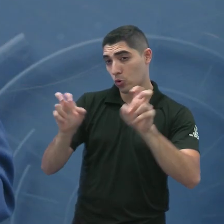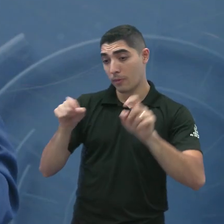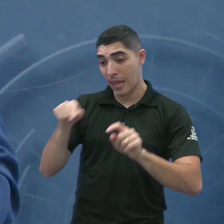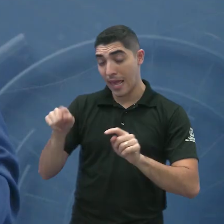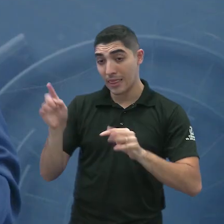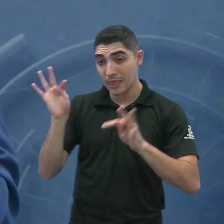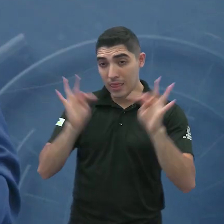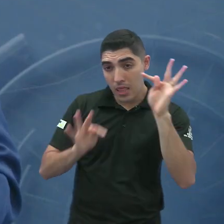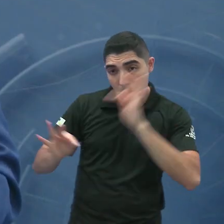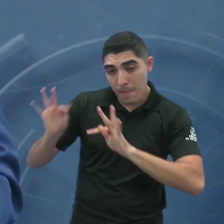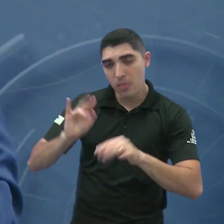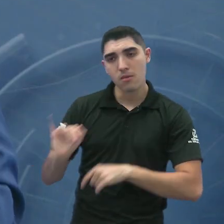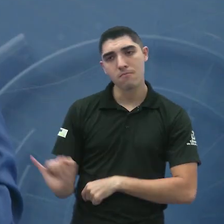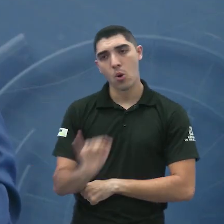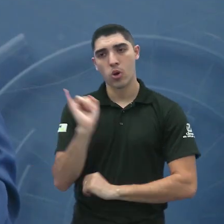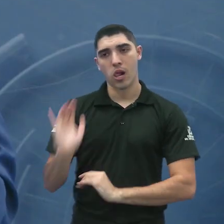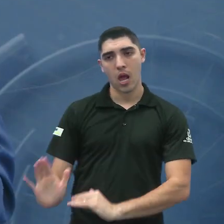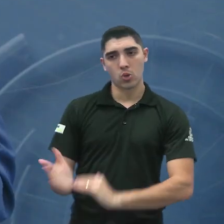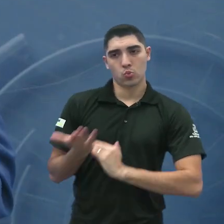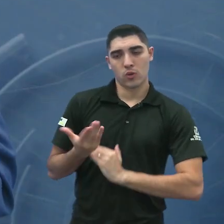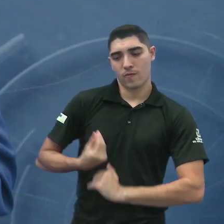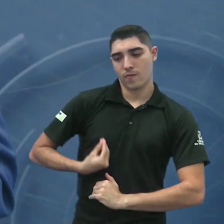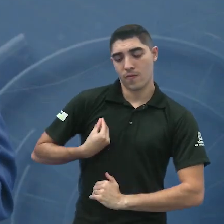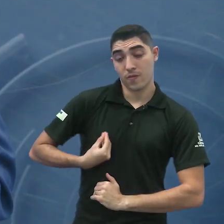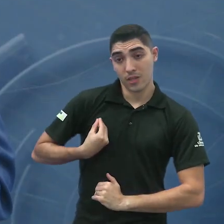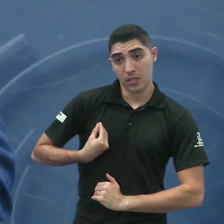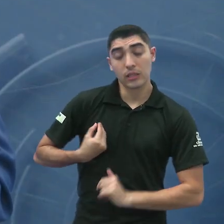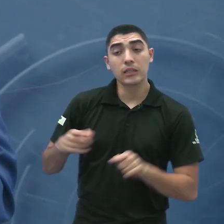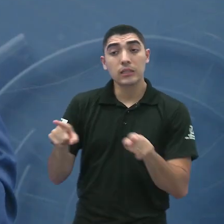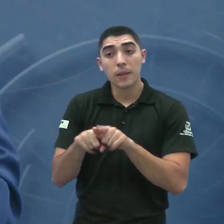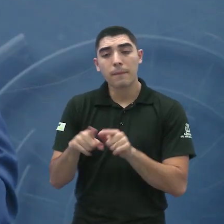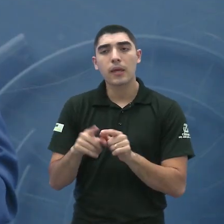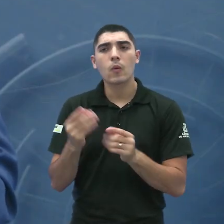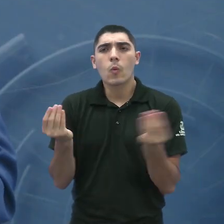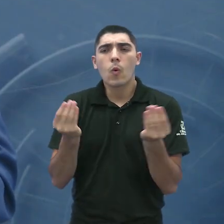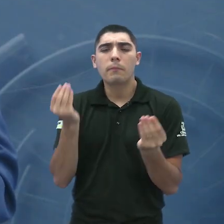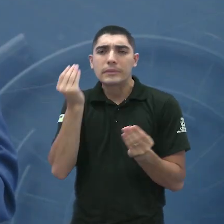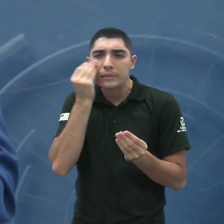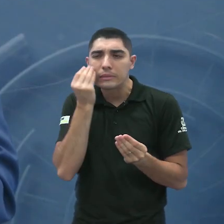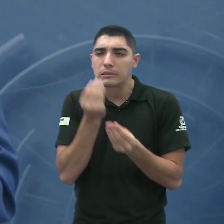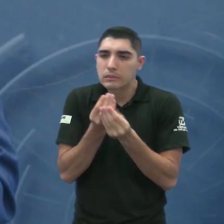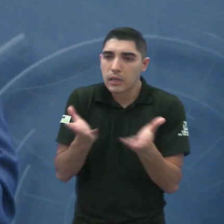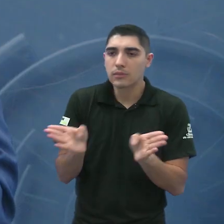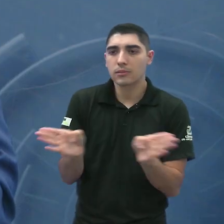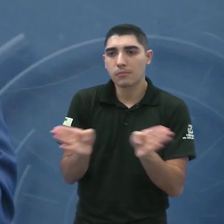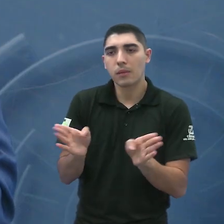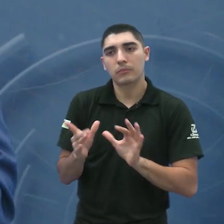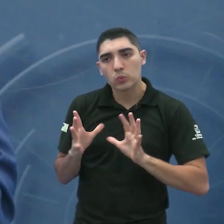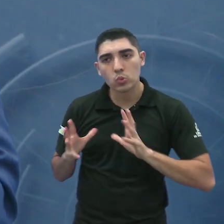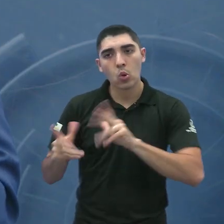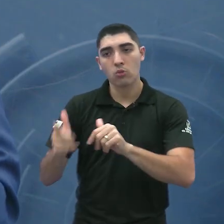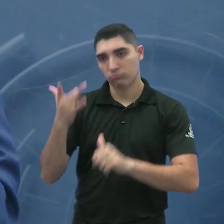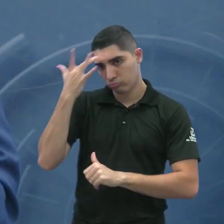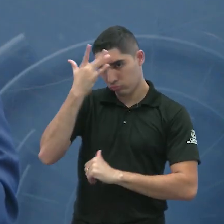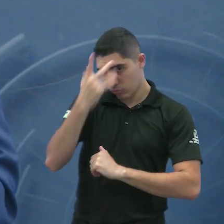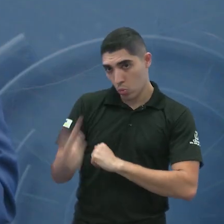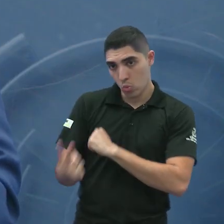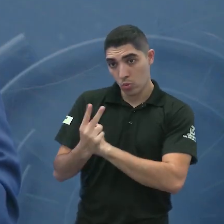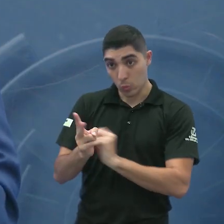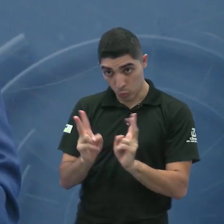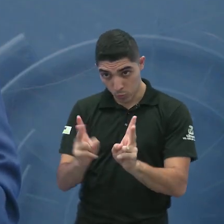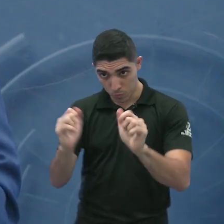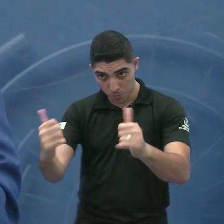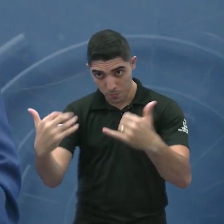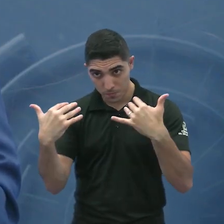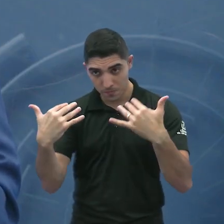tratamento no dia a dia e como a acessibilidade tem influenciado o cuidado com a saúde mental. Não sai daí que a gente